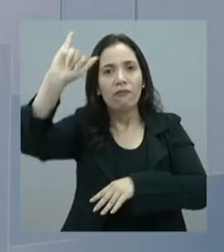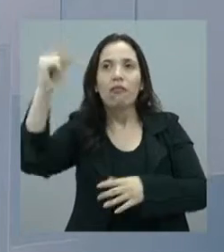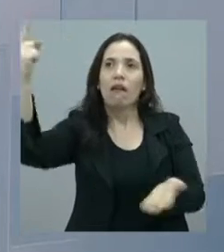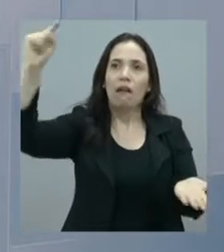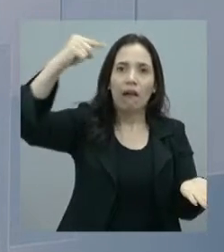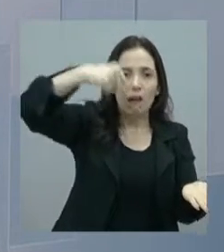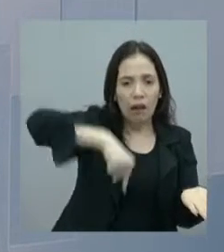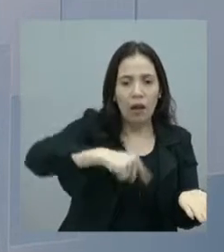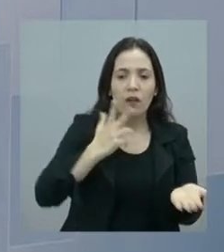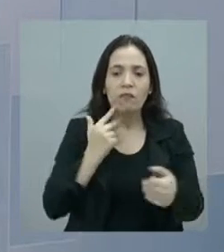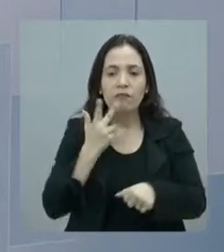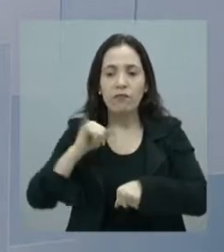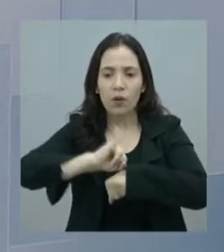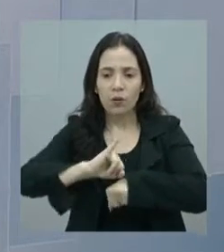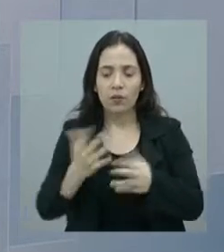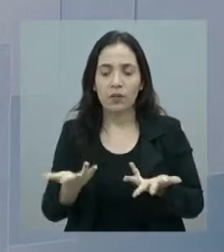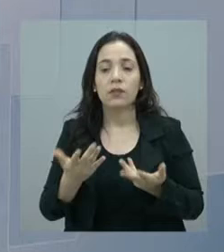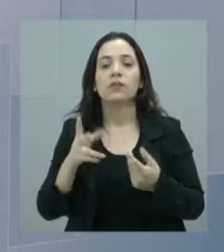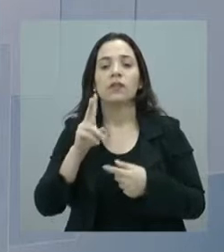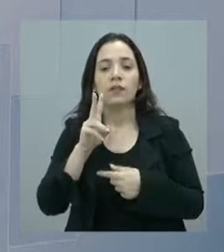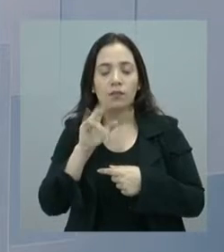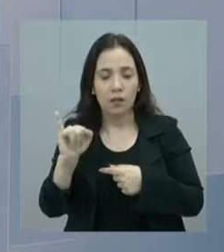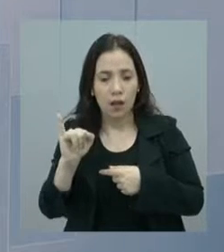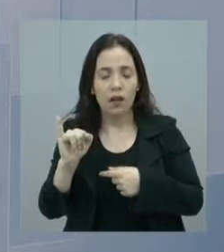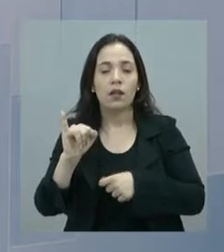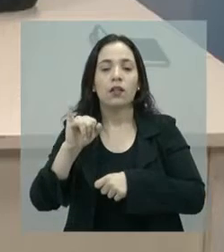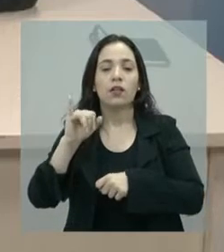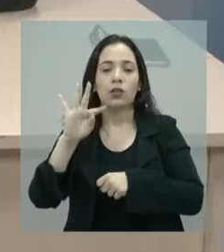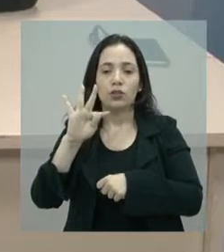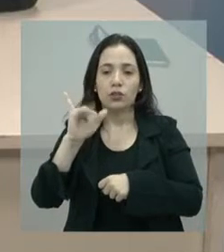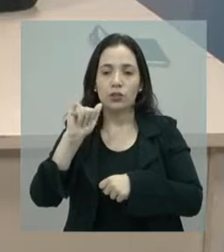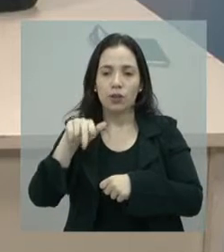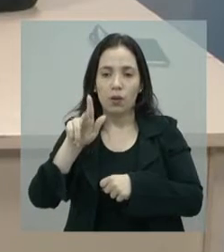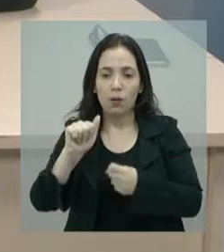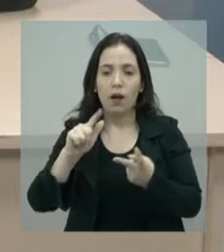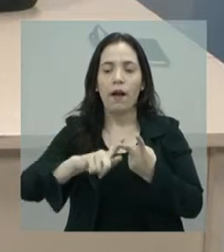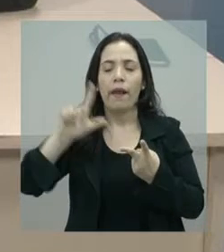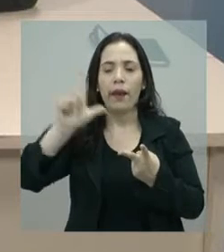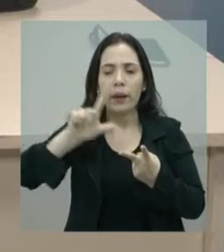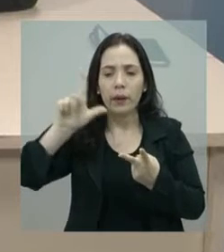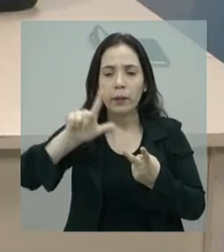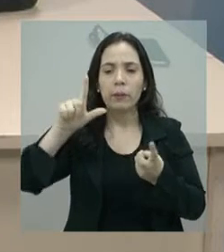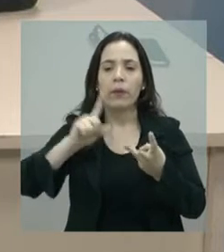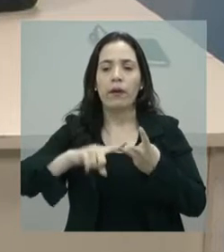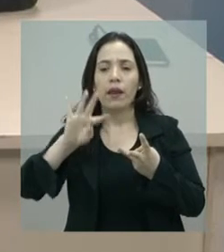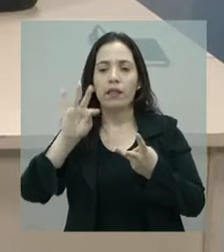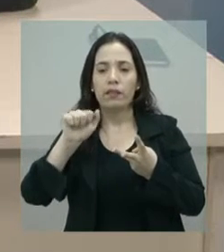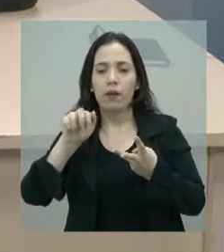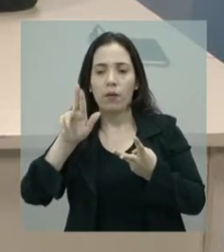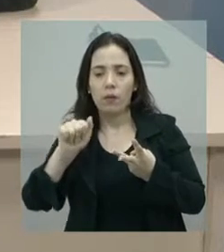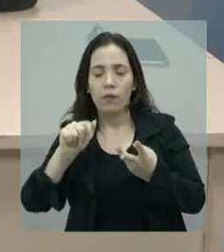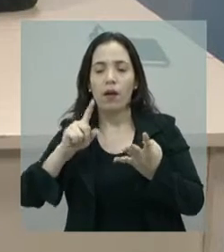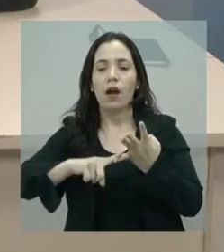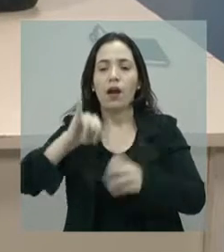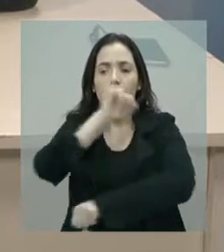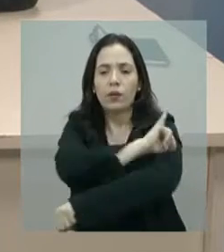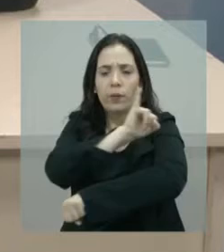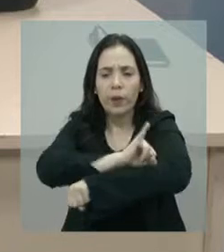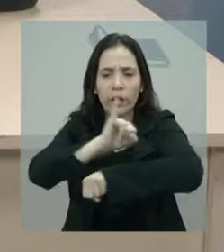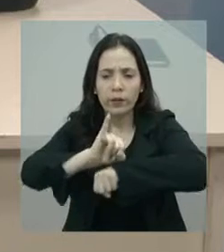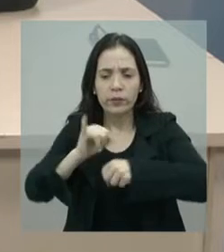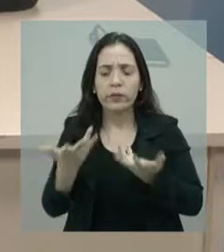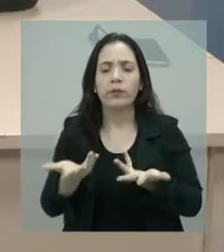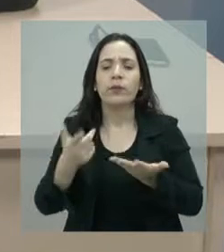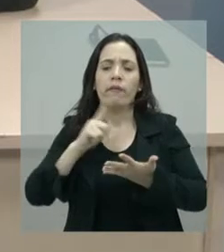deverá ganhar Tauá, deverá ganhar Tianguá, deverá ganhar Limoeiro, deverá ganhar Iguatu. E isso é